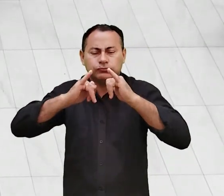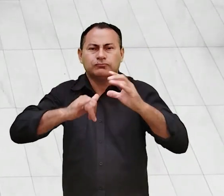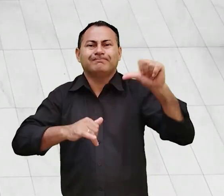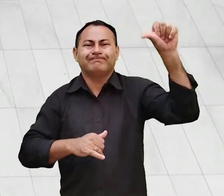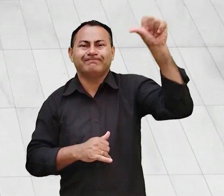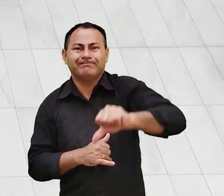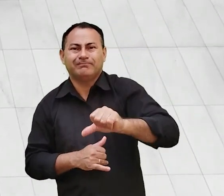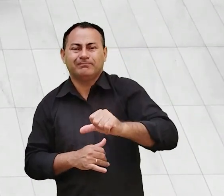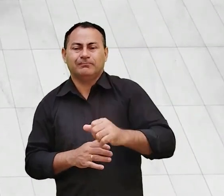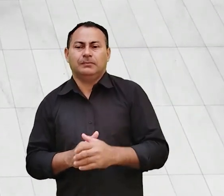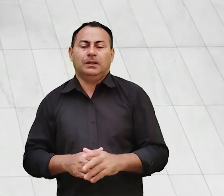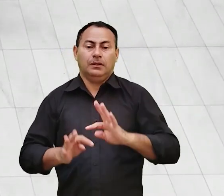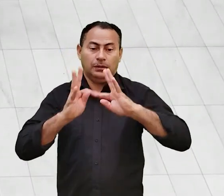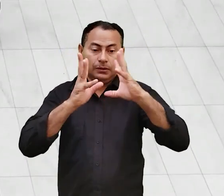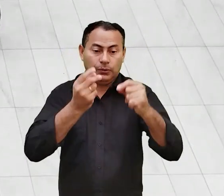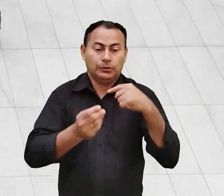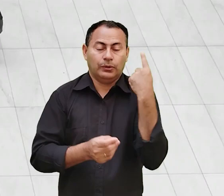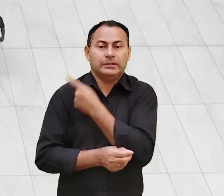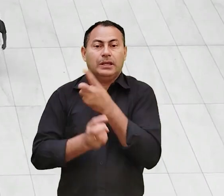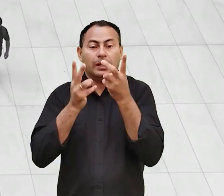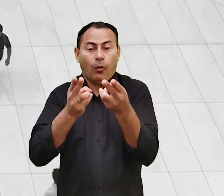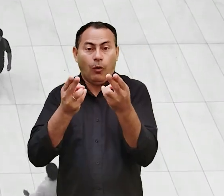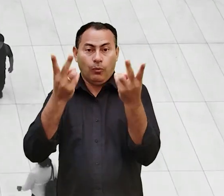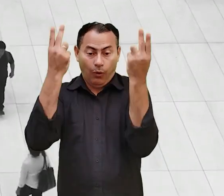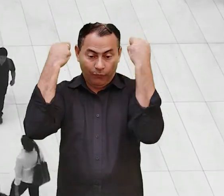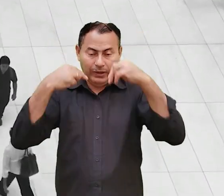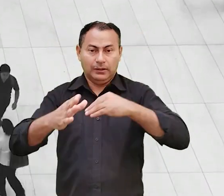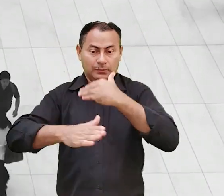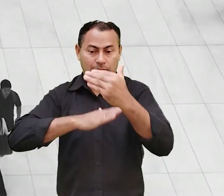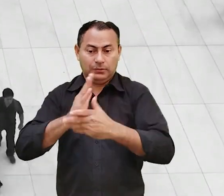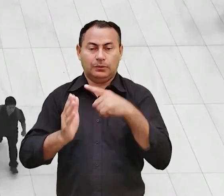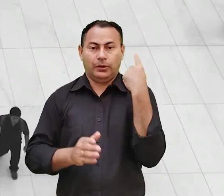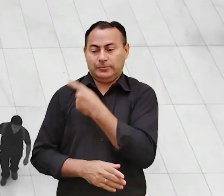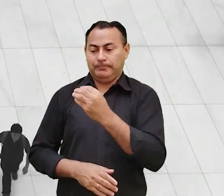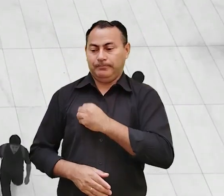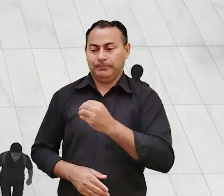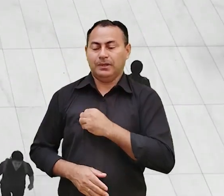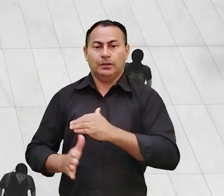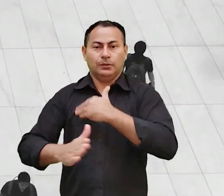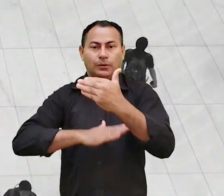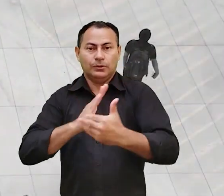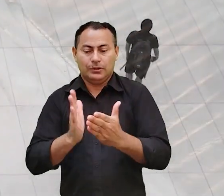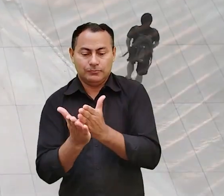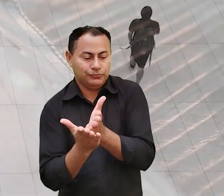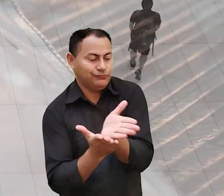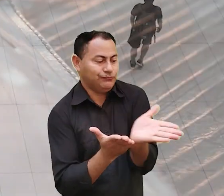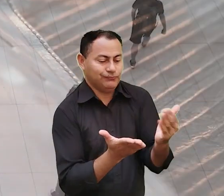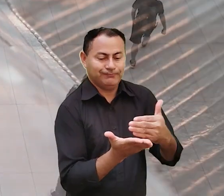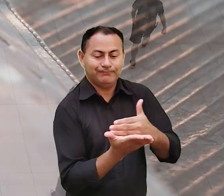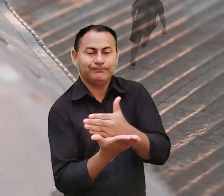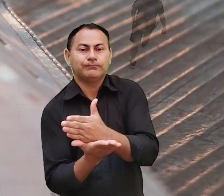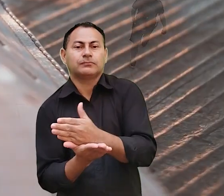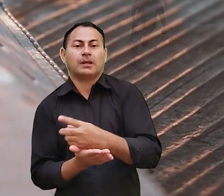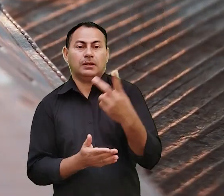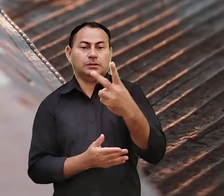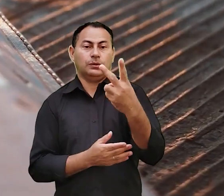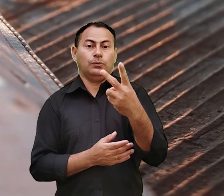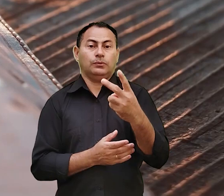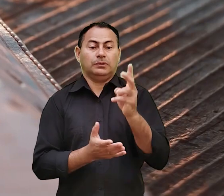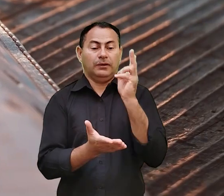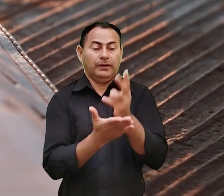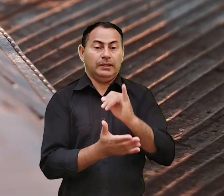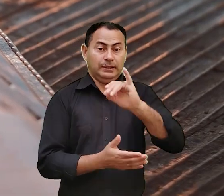notícia. Todos nós somos como ovelhas, todos nós somos pecadores, todos nós nos desviamos. Na segunda vez que Isaías